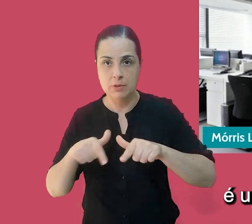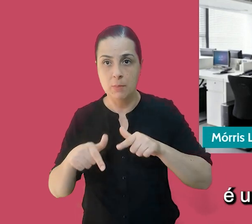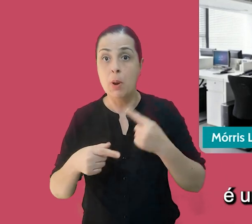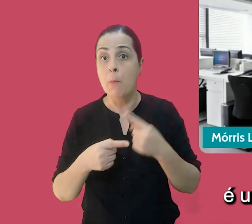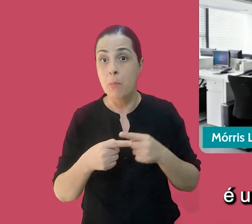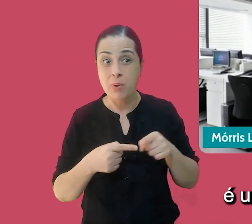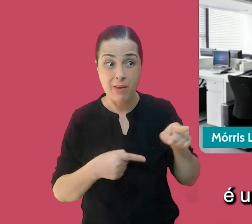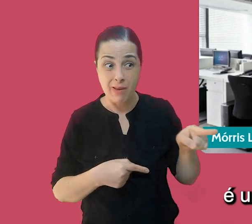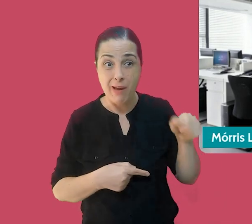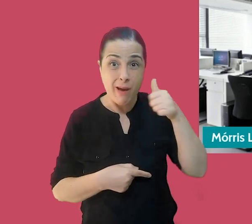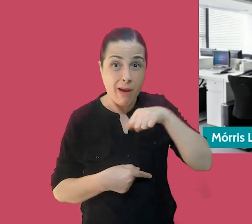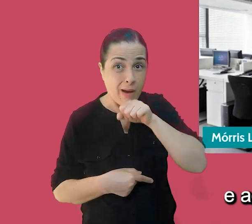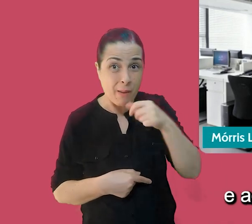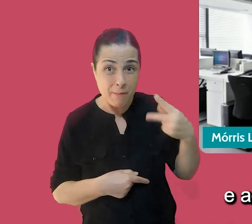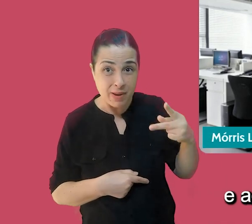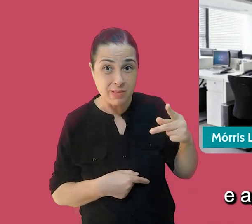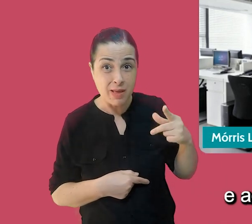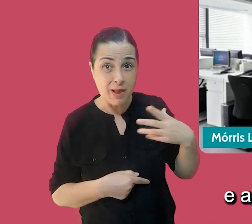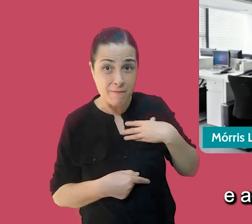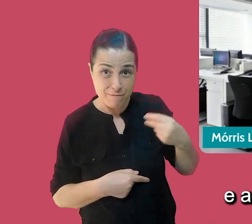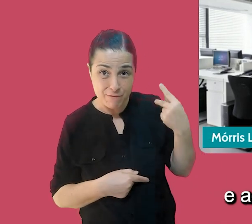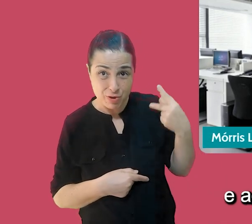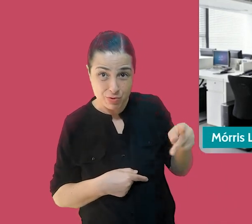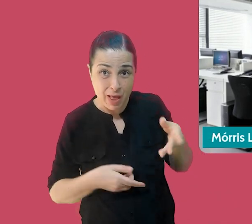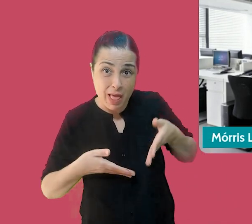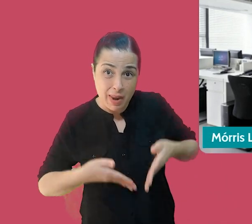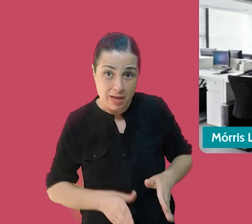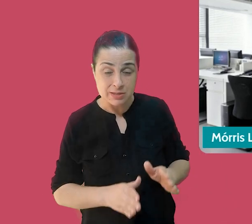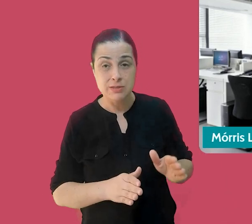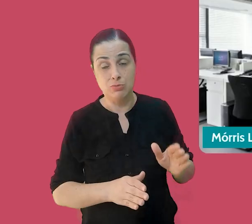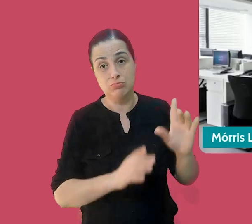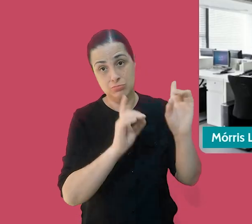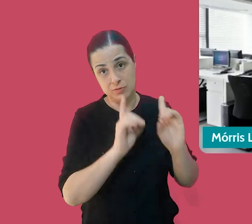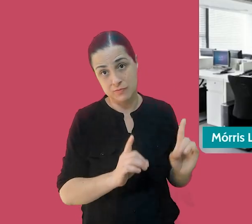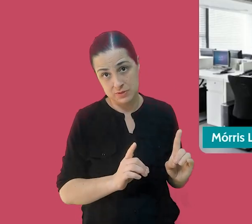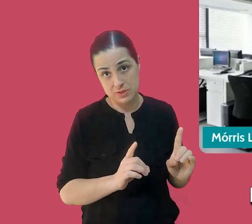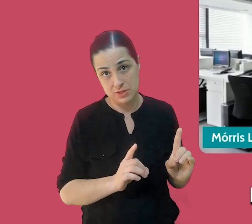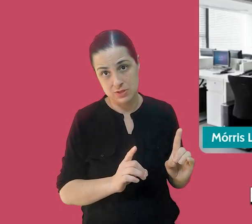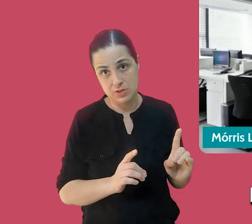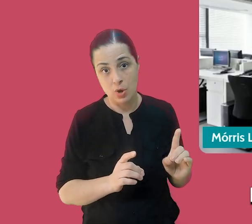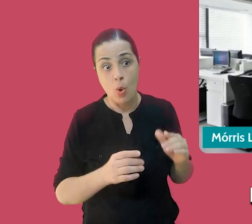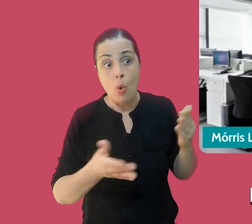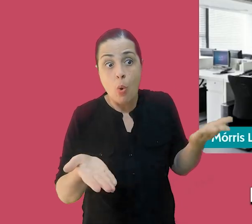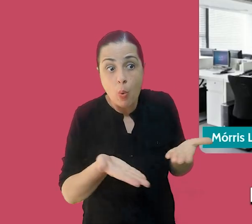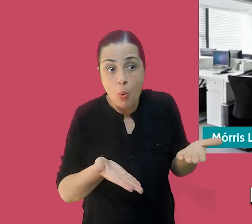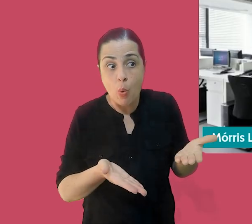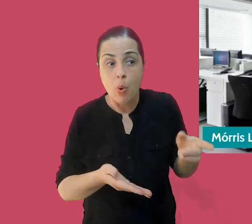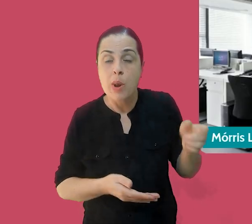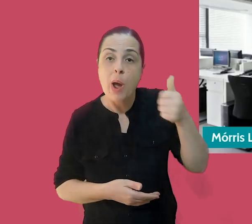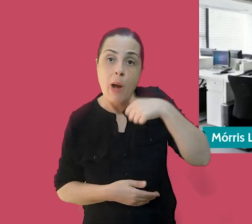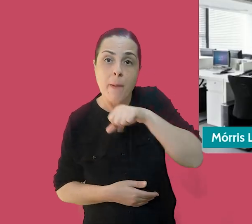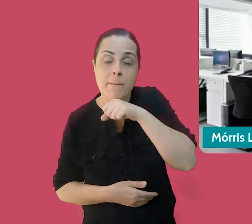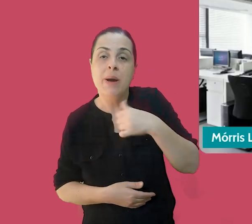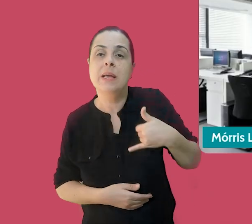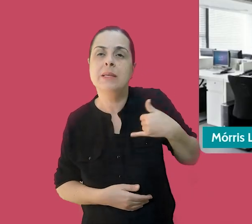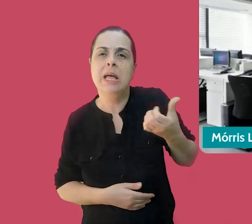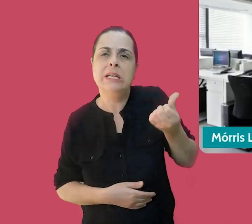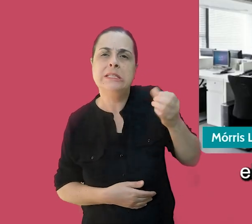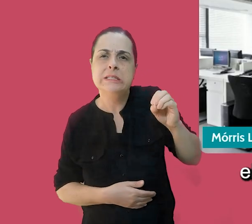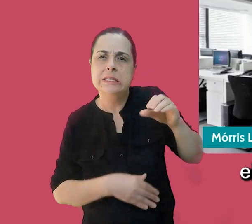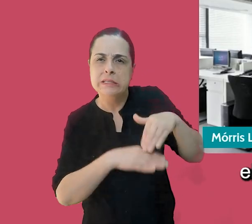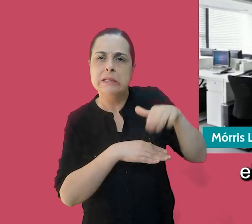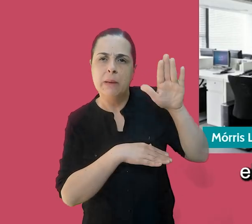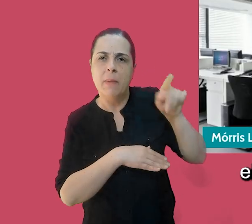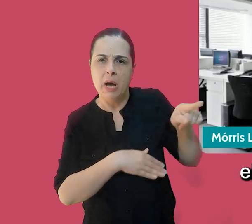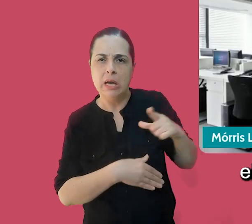é uma criança com deficiência, e agora ela está pronta para voltar, ela está 60 a mais. E aí o Matheus me contou que